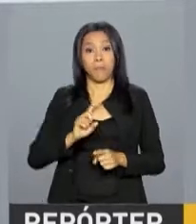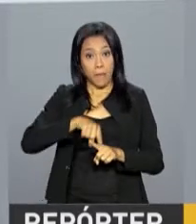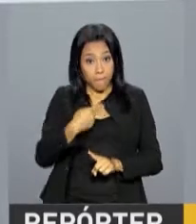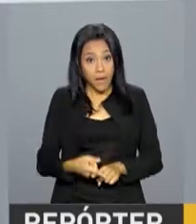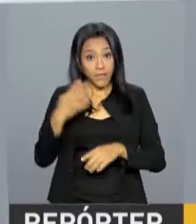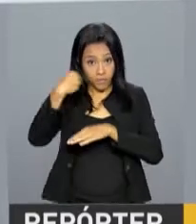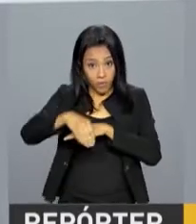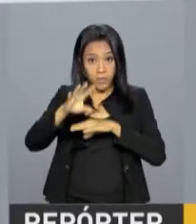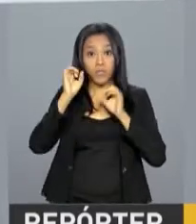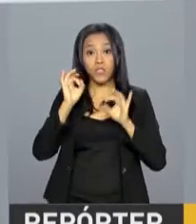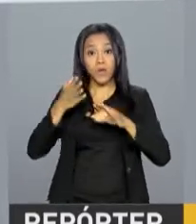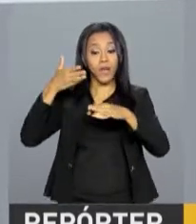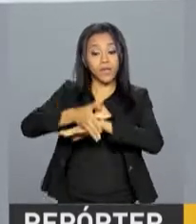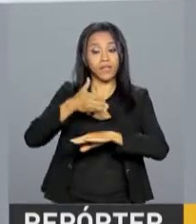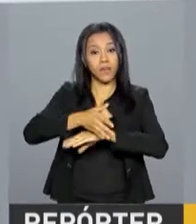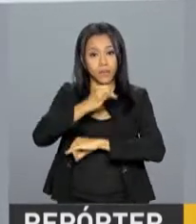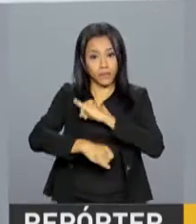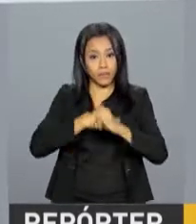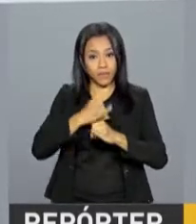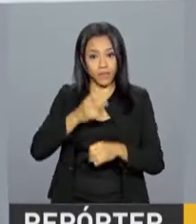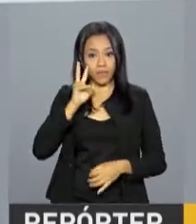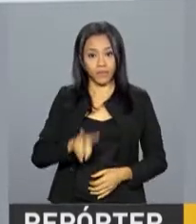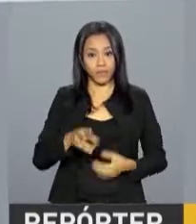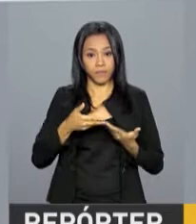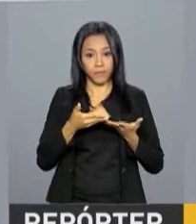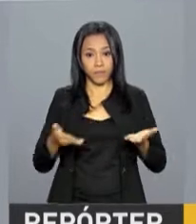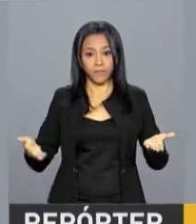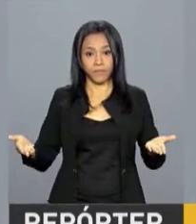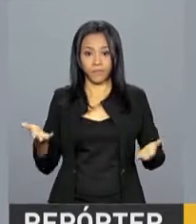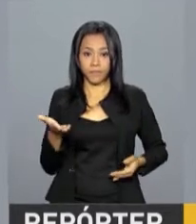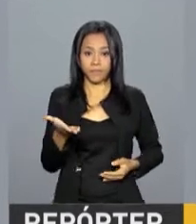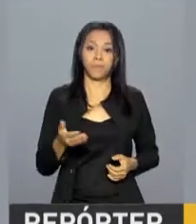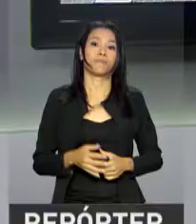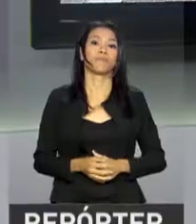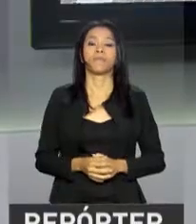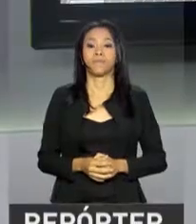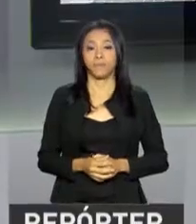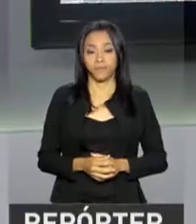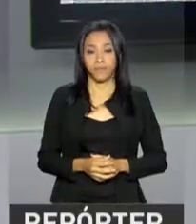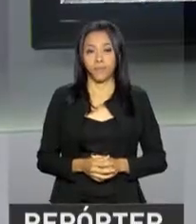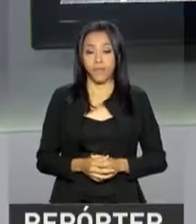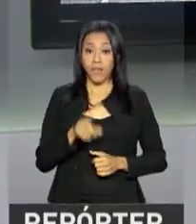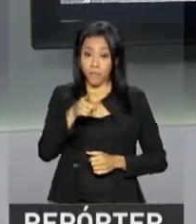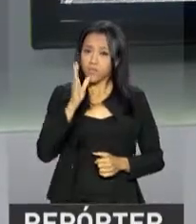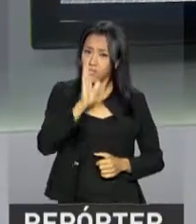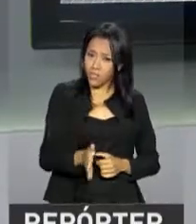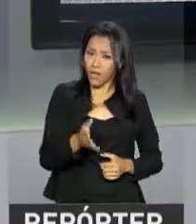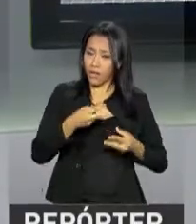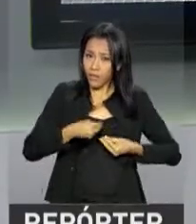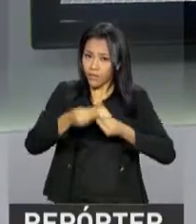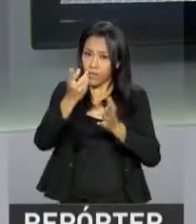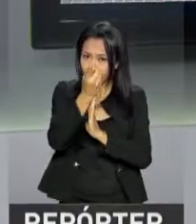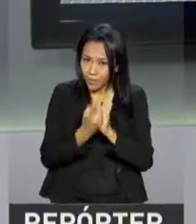informações é só acessar o site emprega brasil ponto mte.gov.br você já enviou a sua